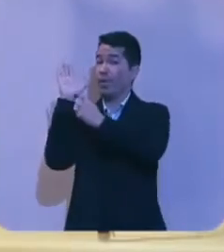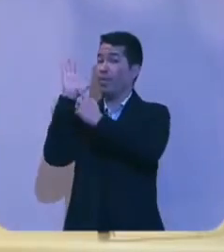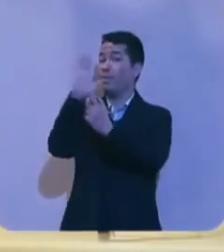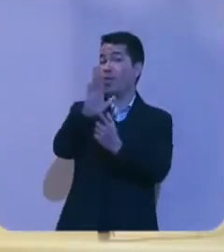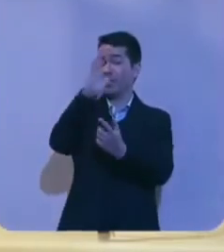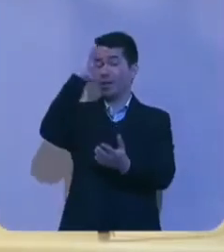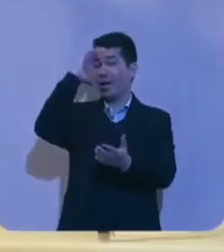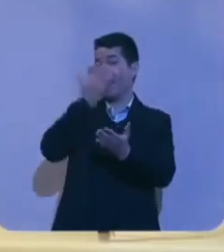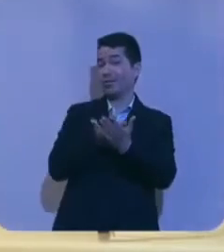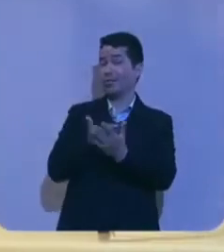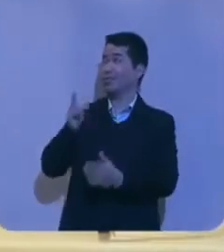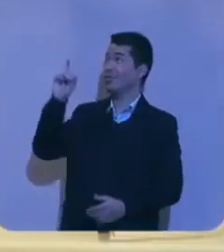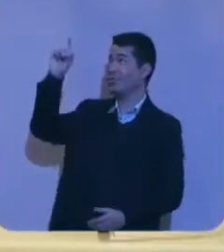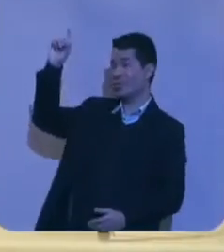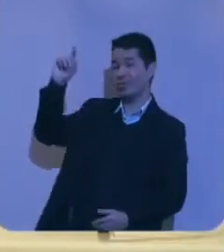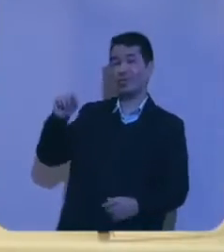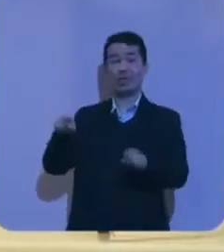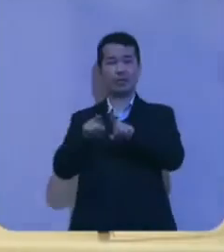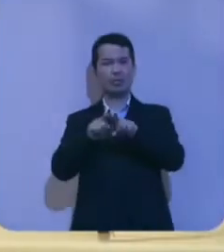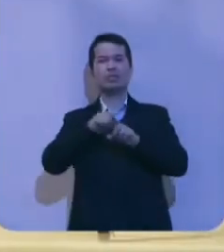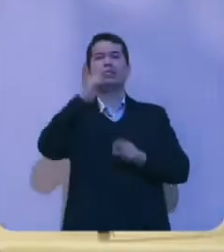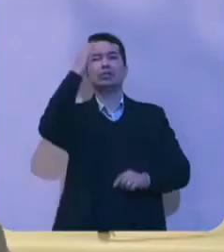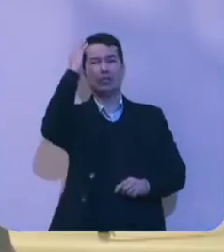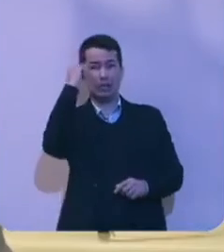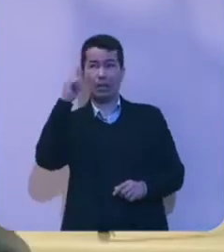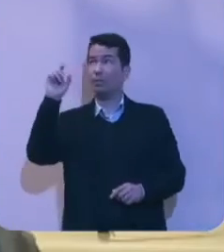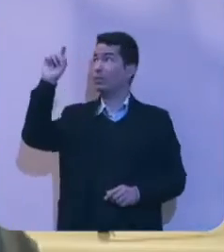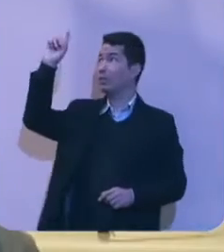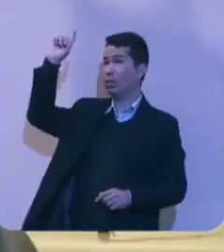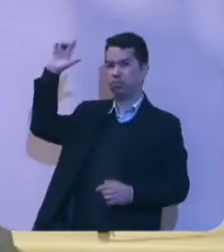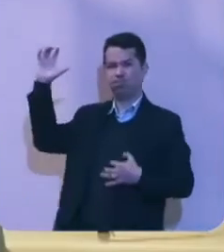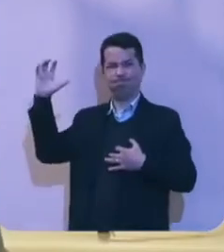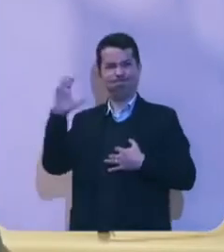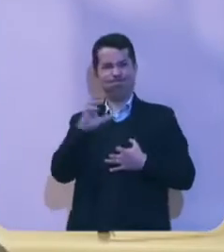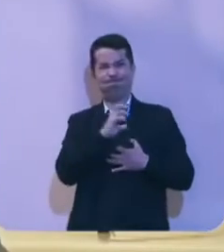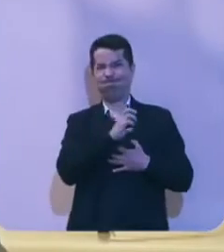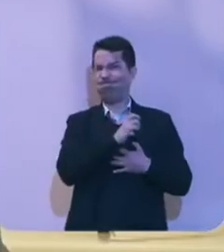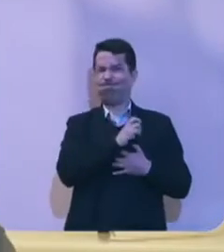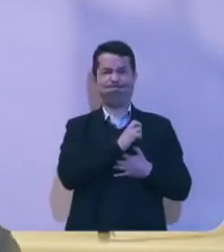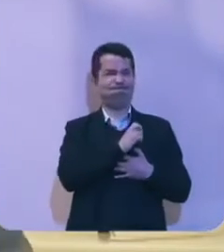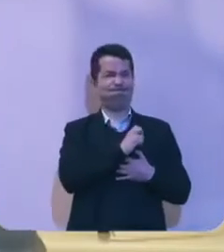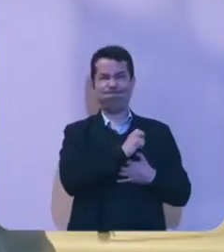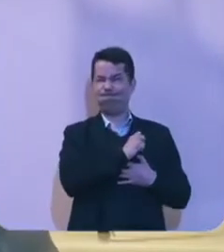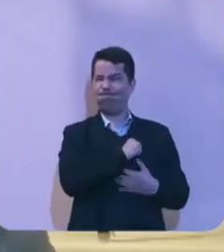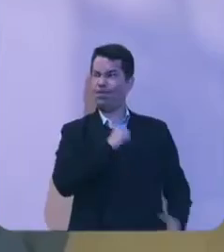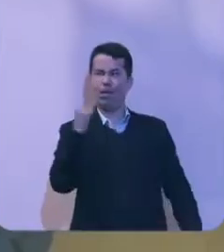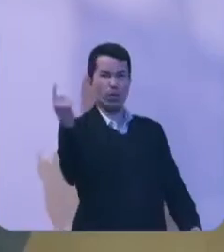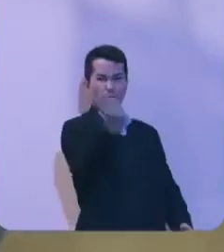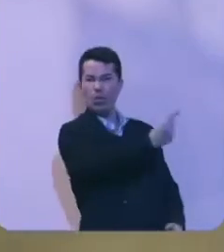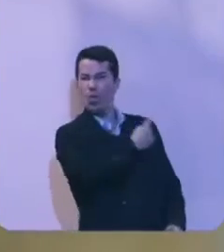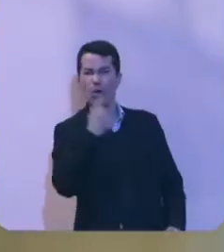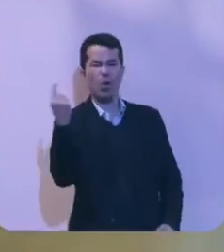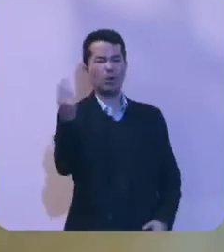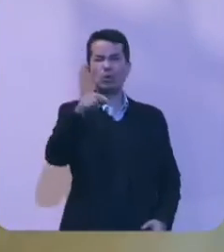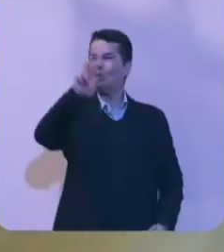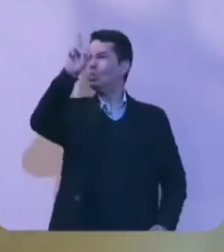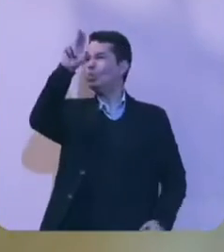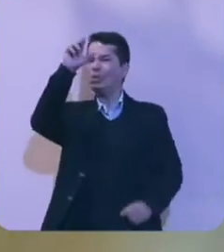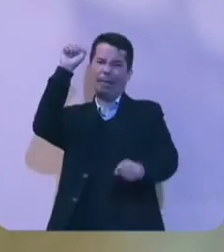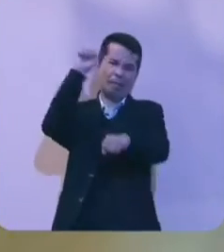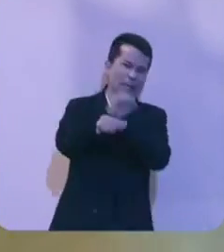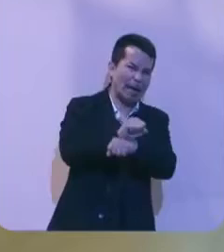Senhor em todo o tempo e que o seu amor por nós é inquestionável. Um dos